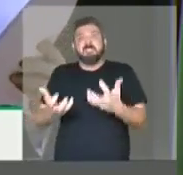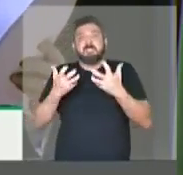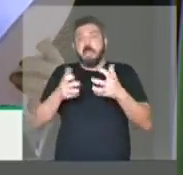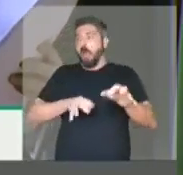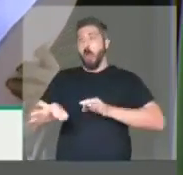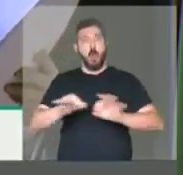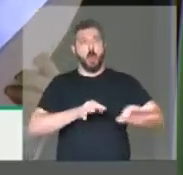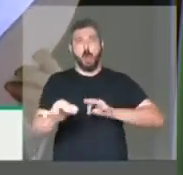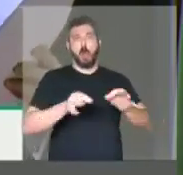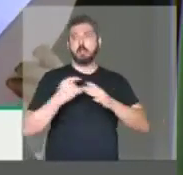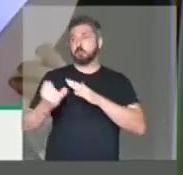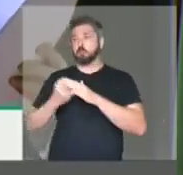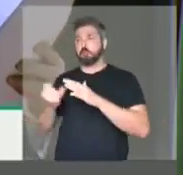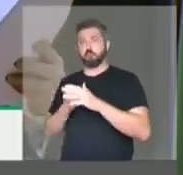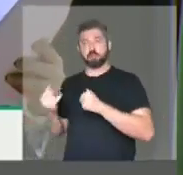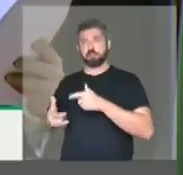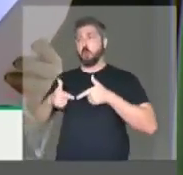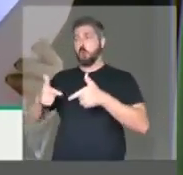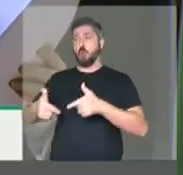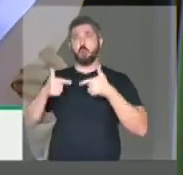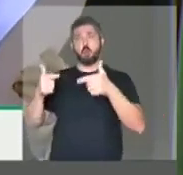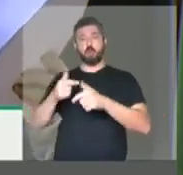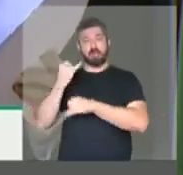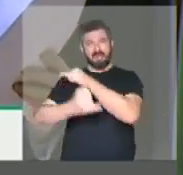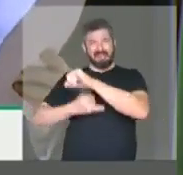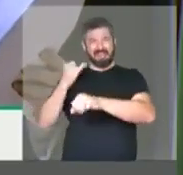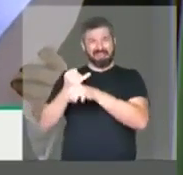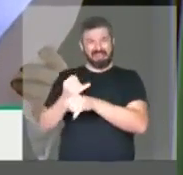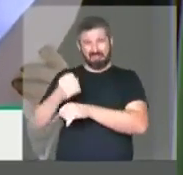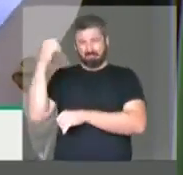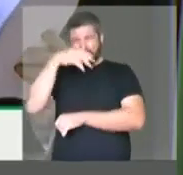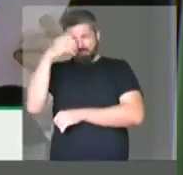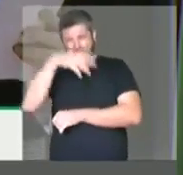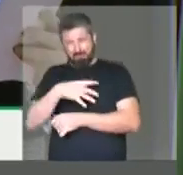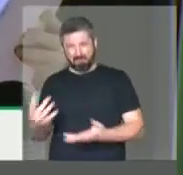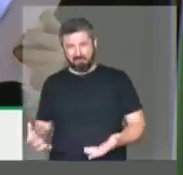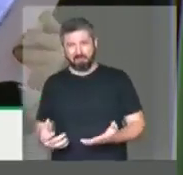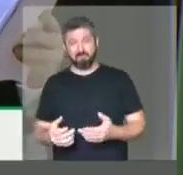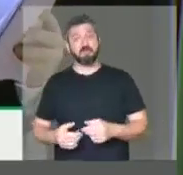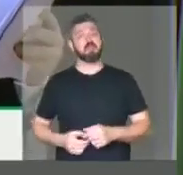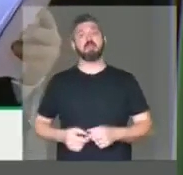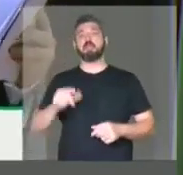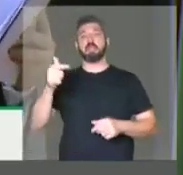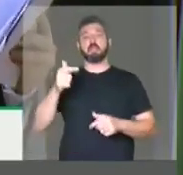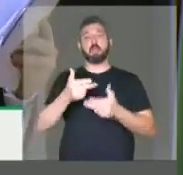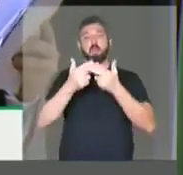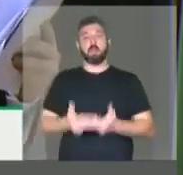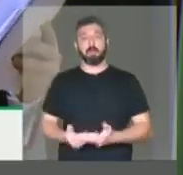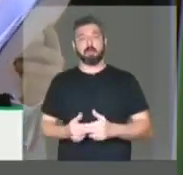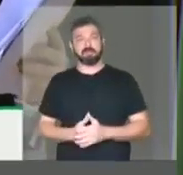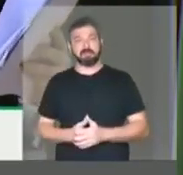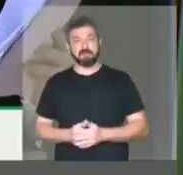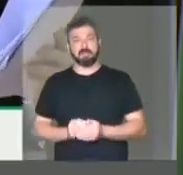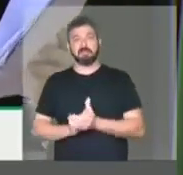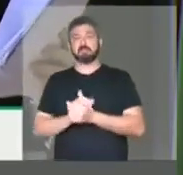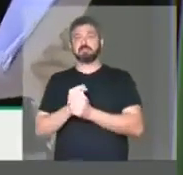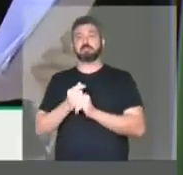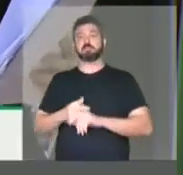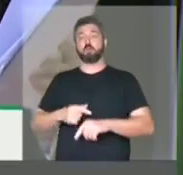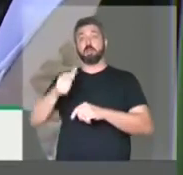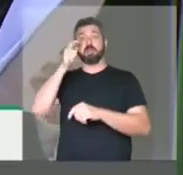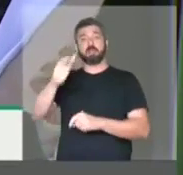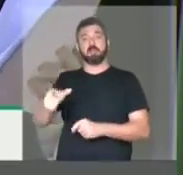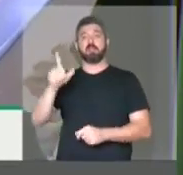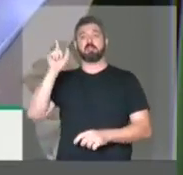de organizações de militantes virtuais tão agressivos quanto intolerantes, movidos